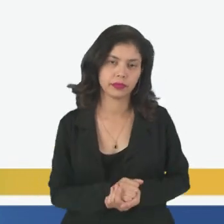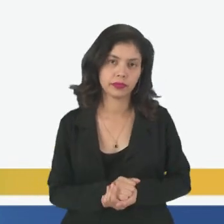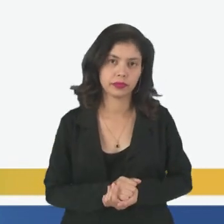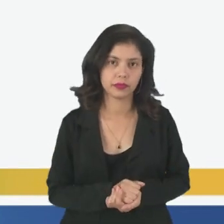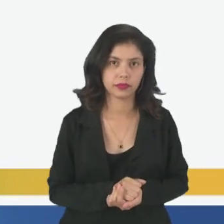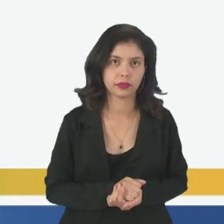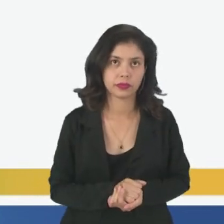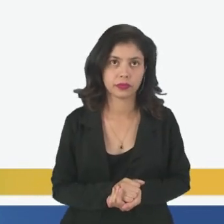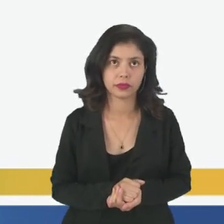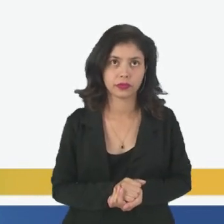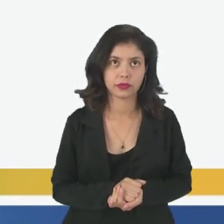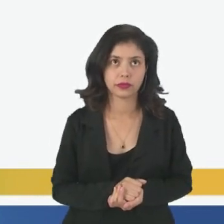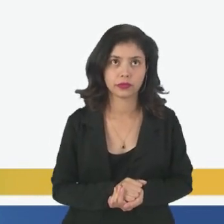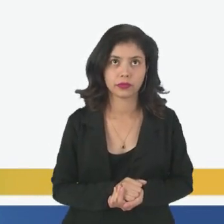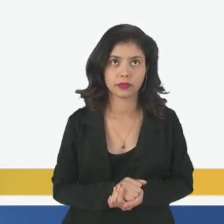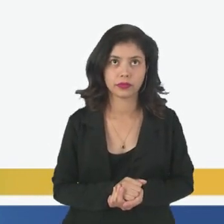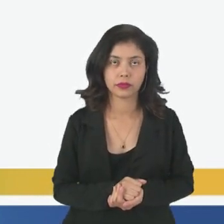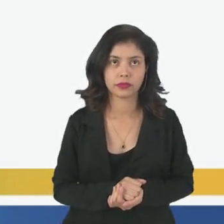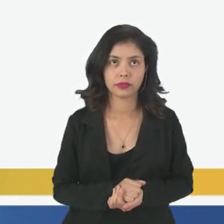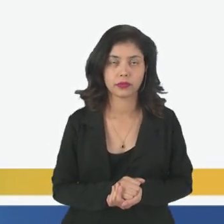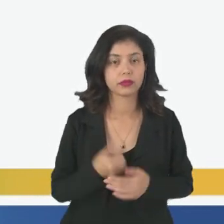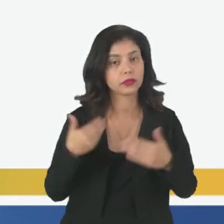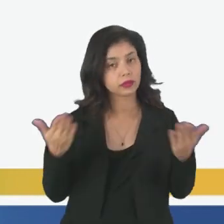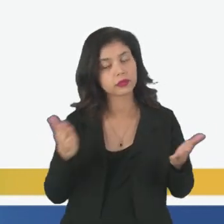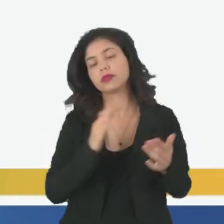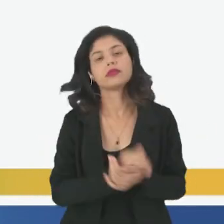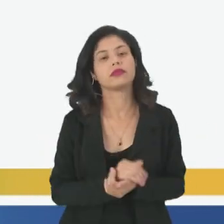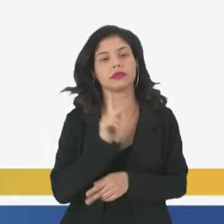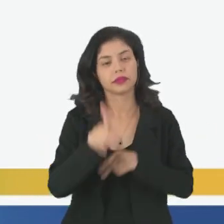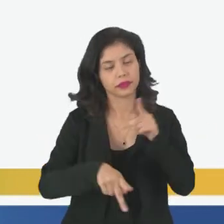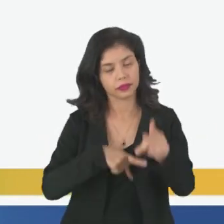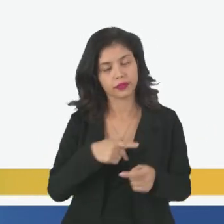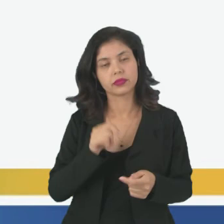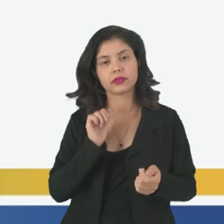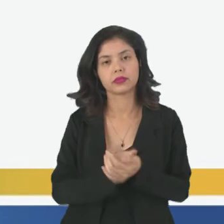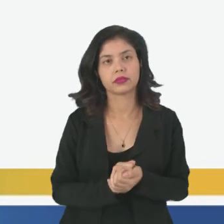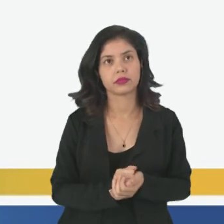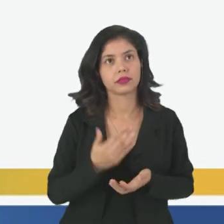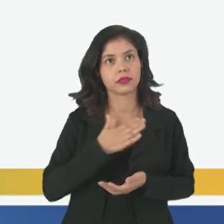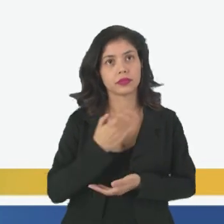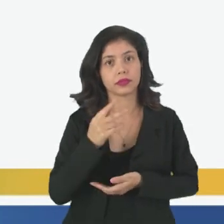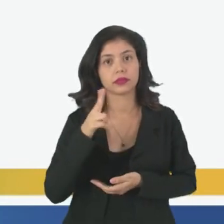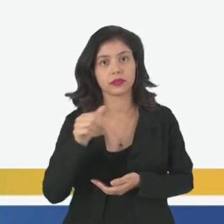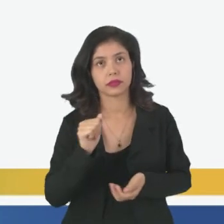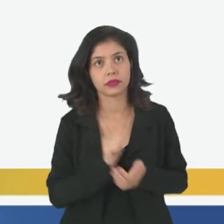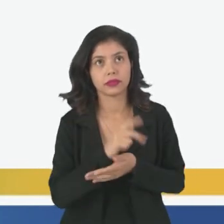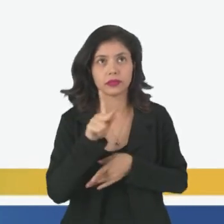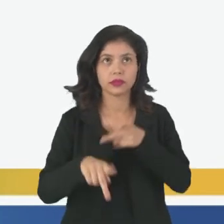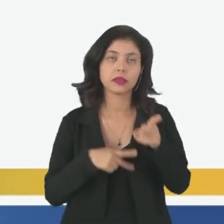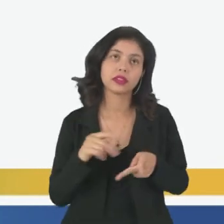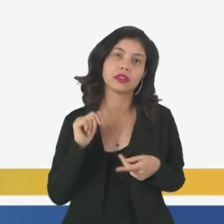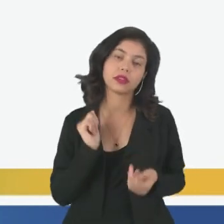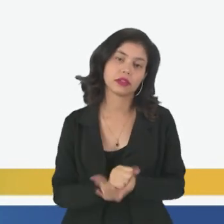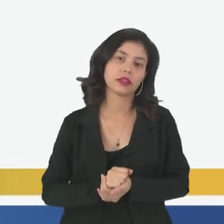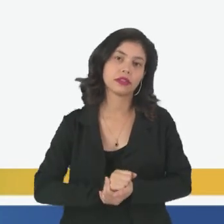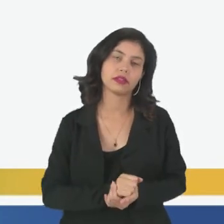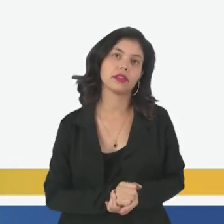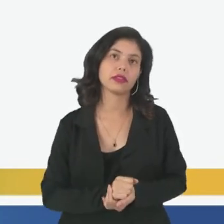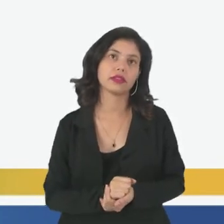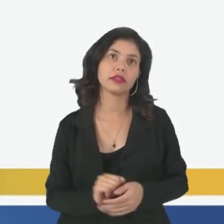o governo do povo. Segundo Abraham Lincoln, do povo, pelo povo e para o povo. Segunda